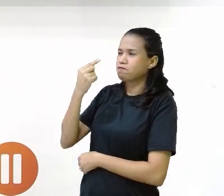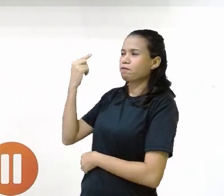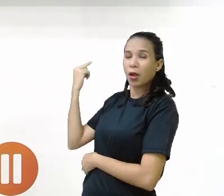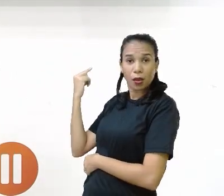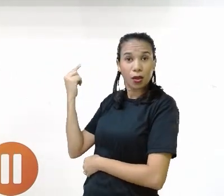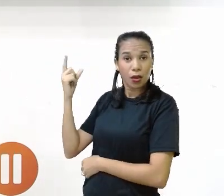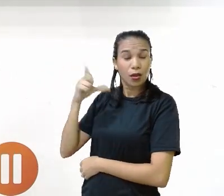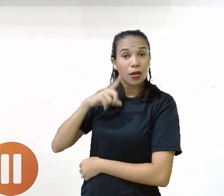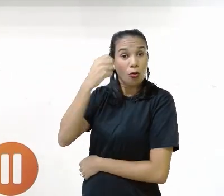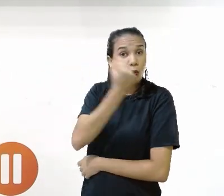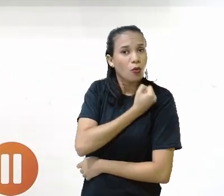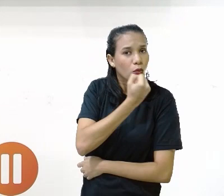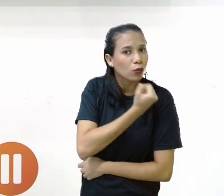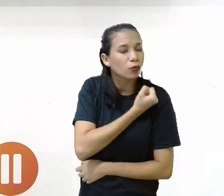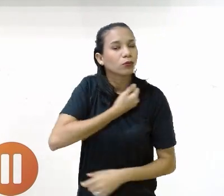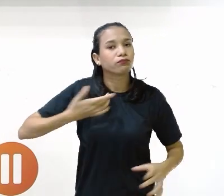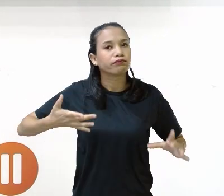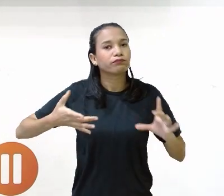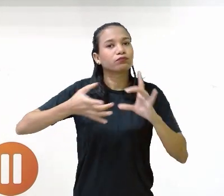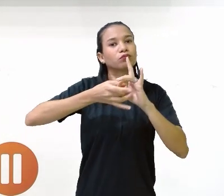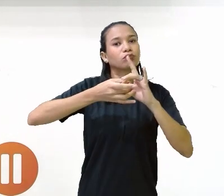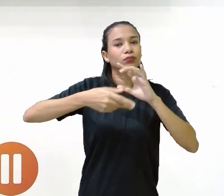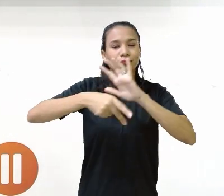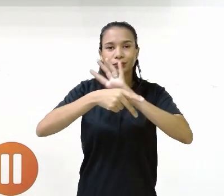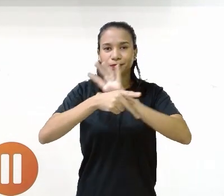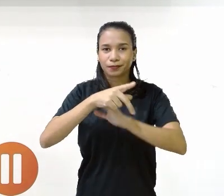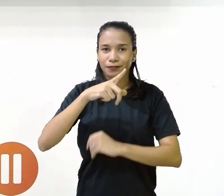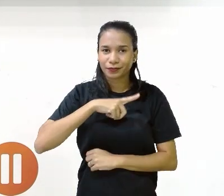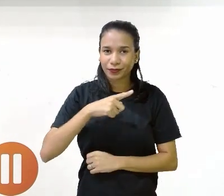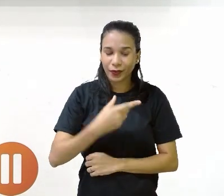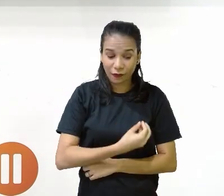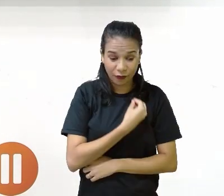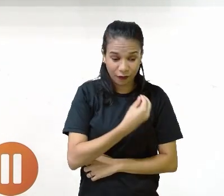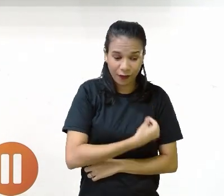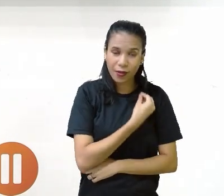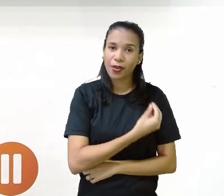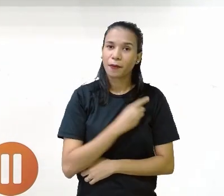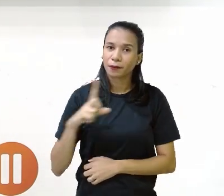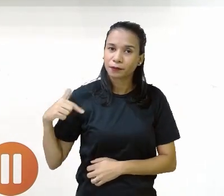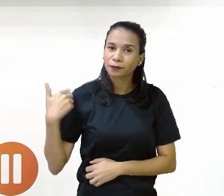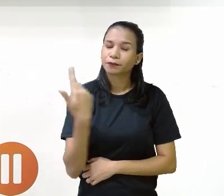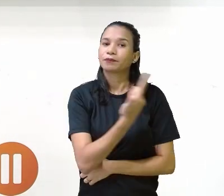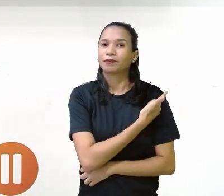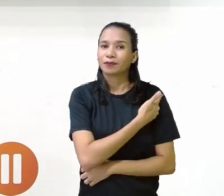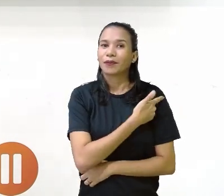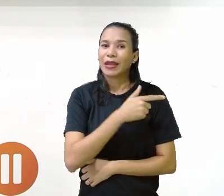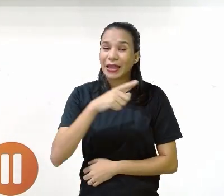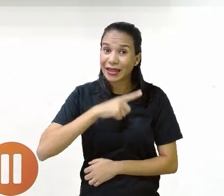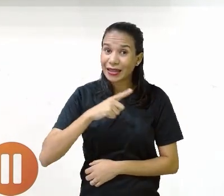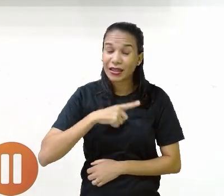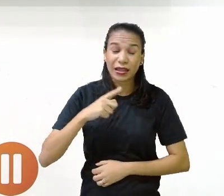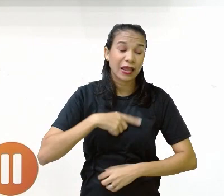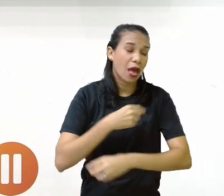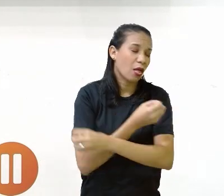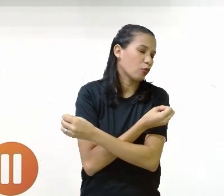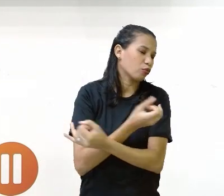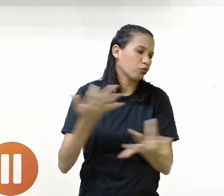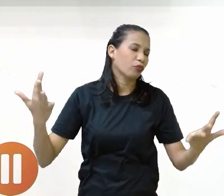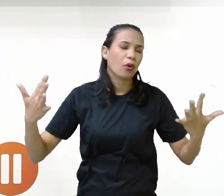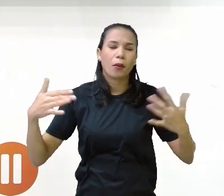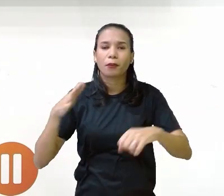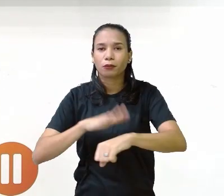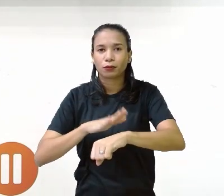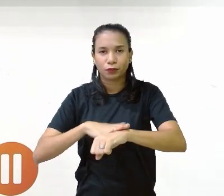que os números eles fazem parte, né, da nossa vida e está presente em diversas